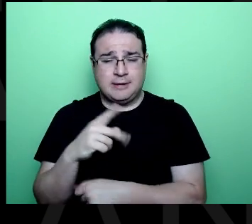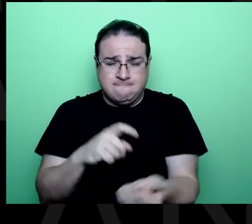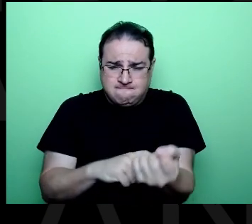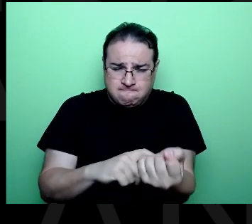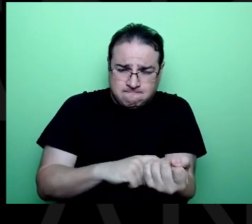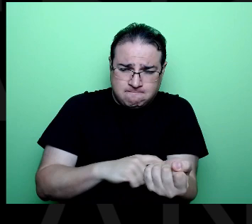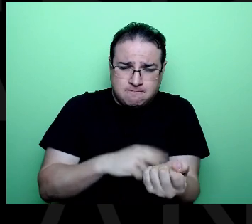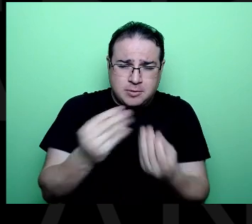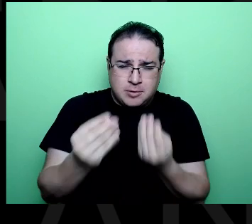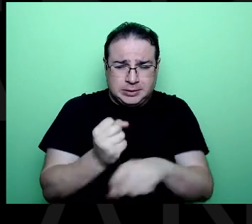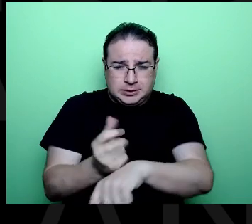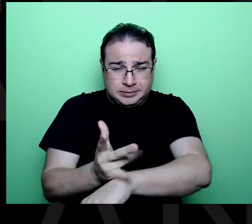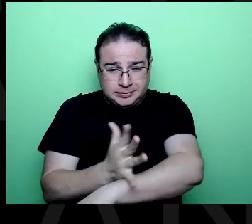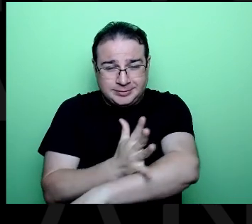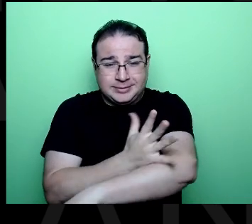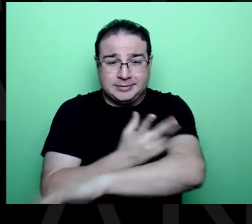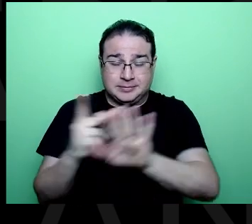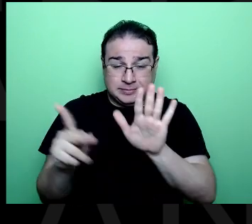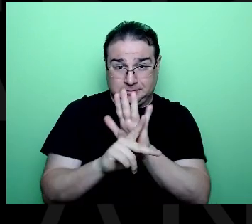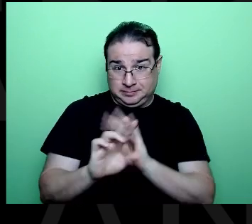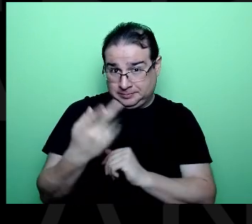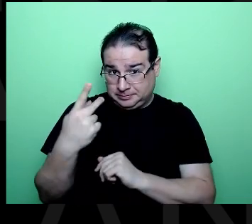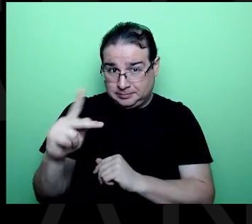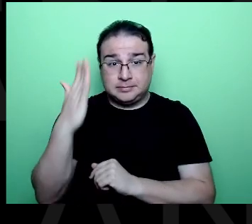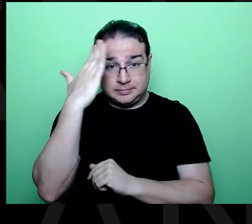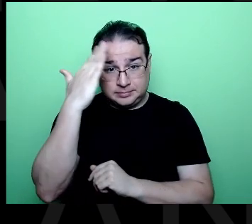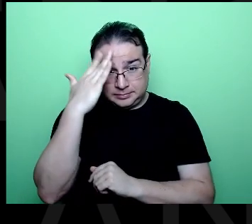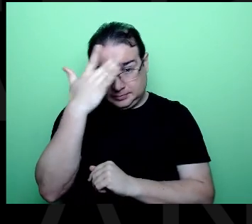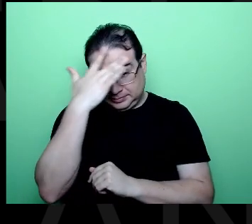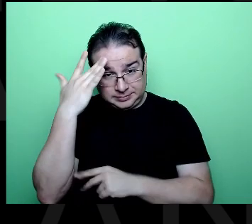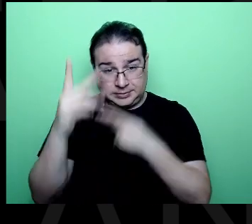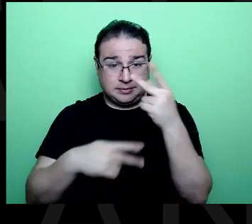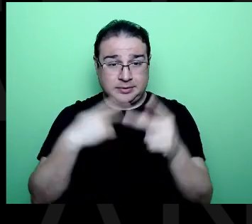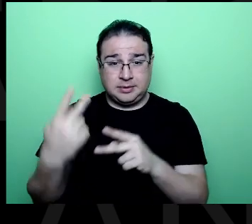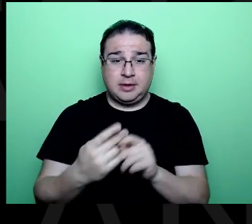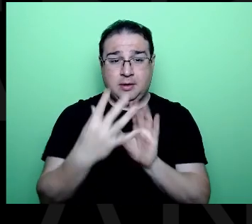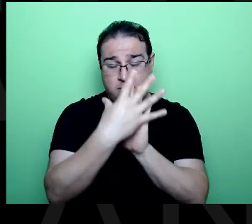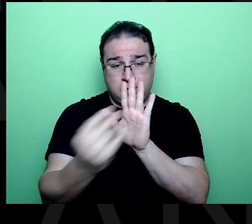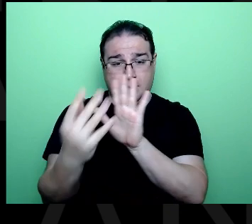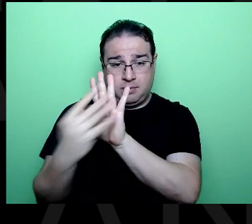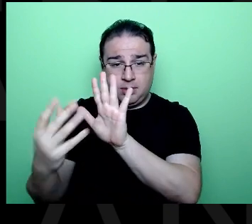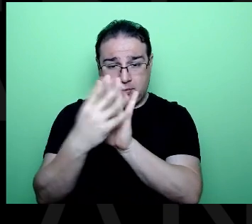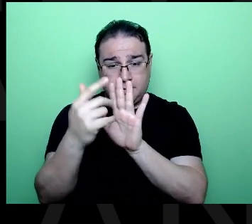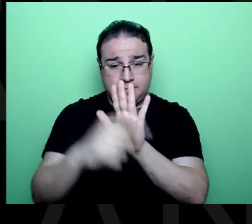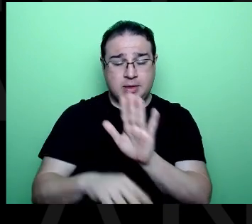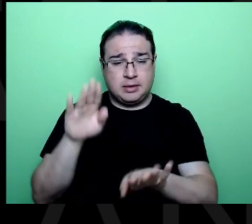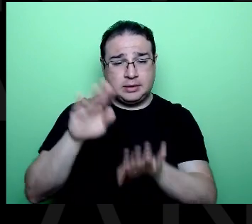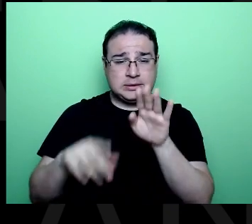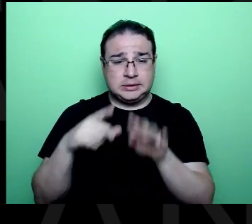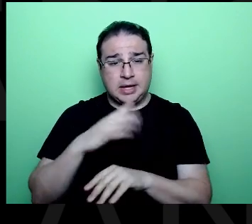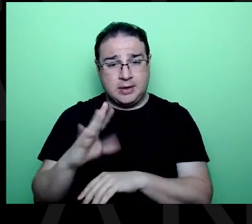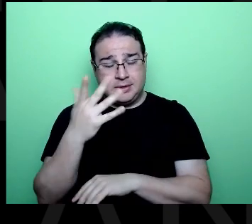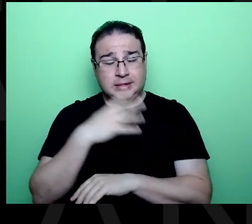temperamento dele, eu sei como ele reagia a determinadas situações, porque porque o ser humano repete padrões,